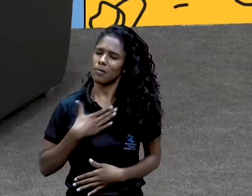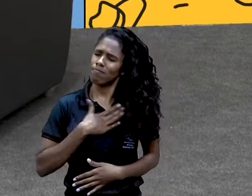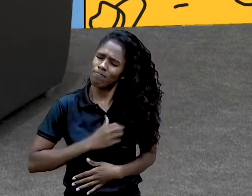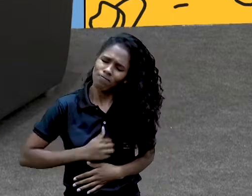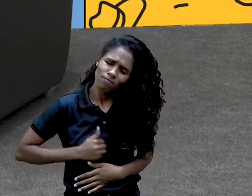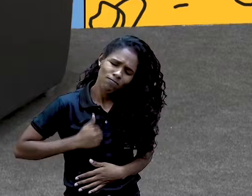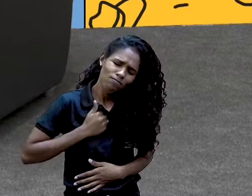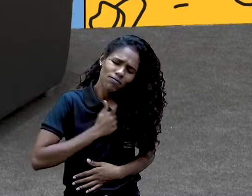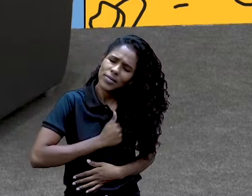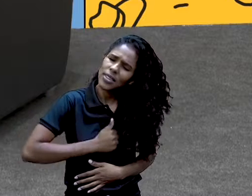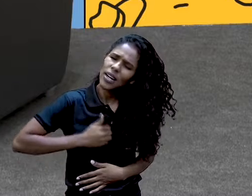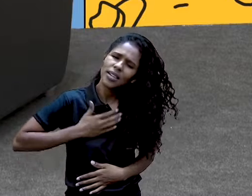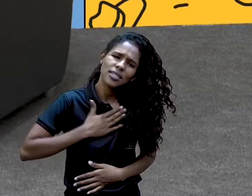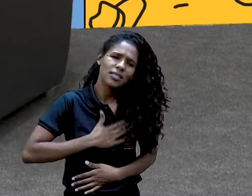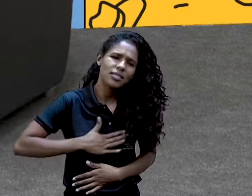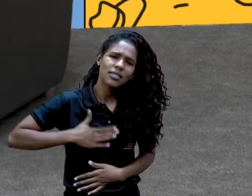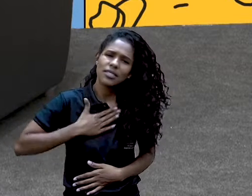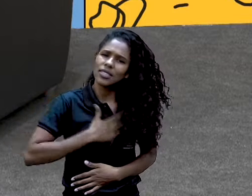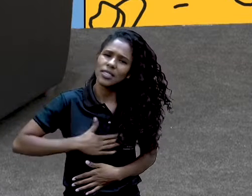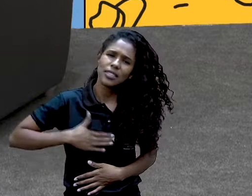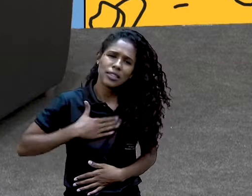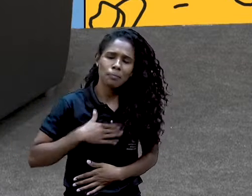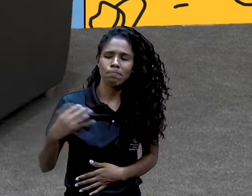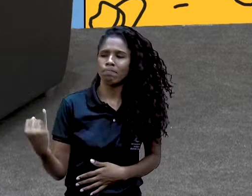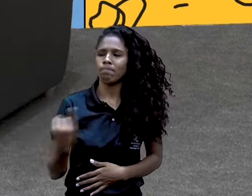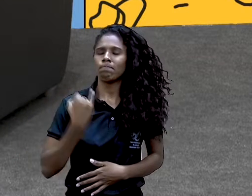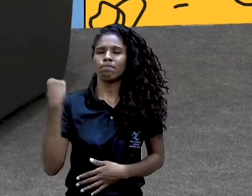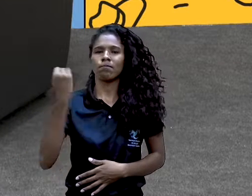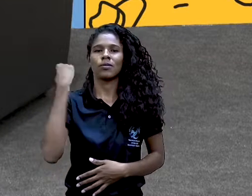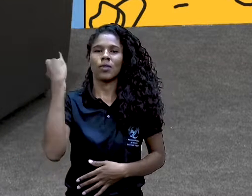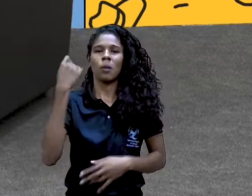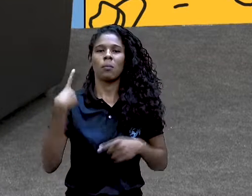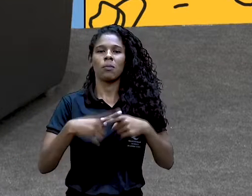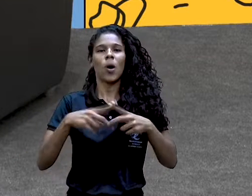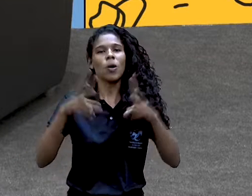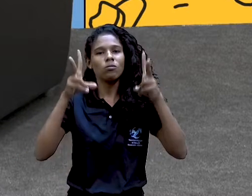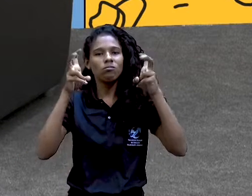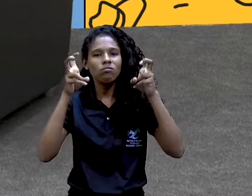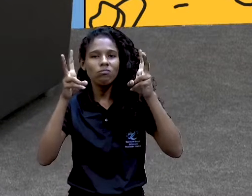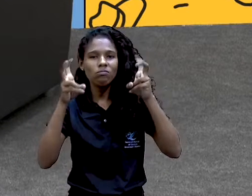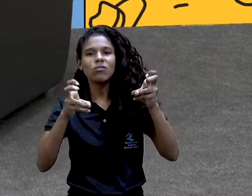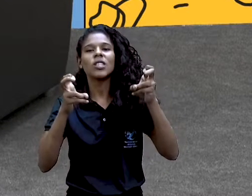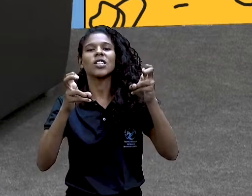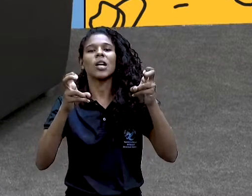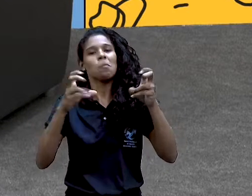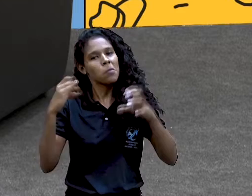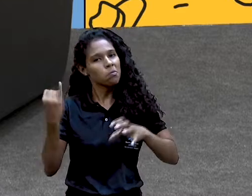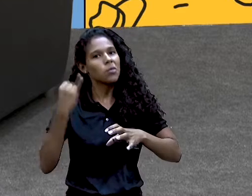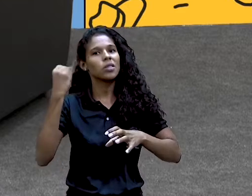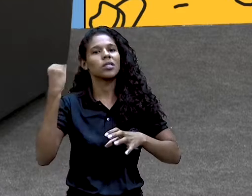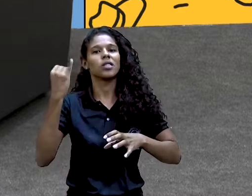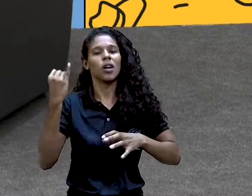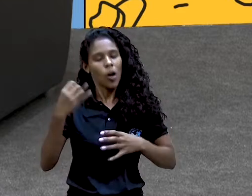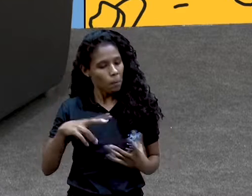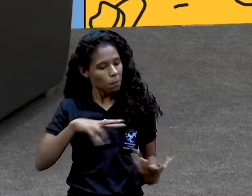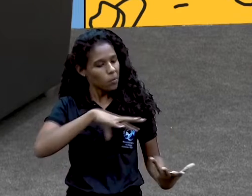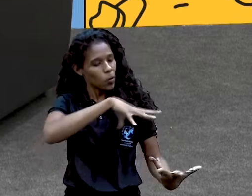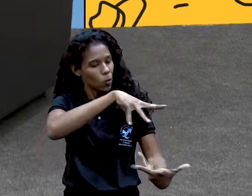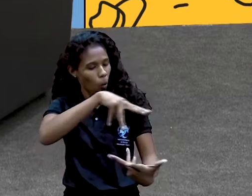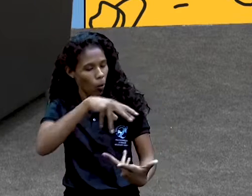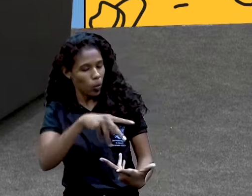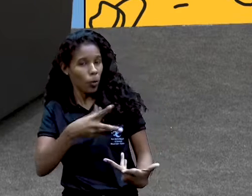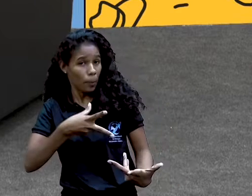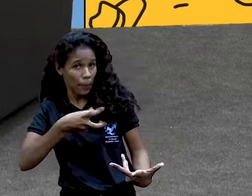grande falar sobre um tema que está em alta, né? A gente está vendo que as pessoas, que o mundo está pensando diferente, e pensar